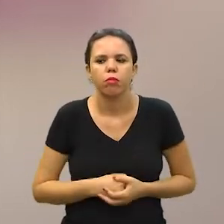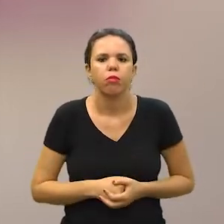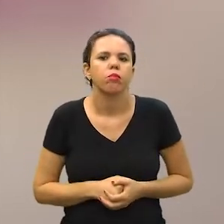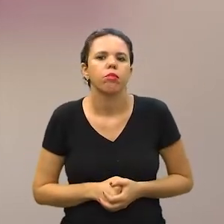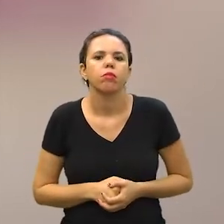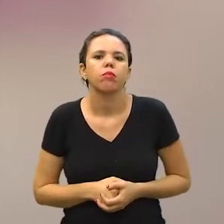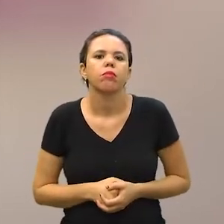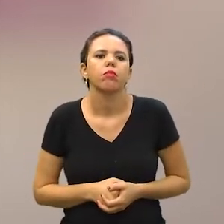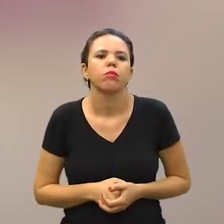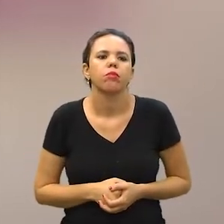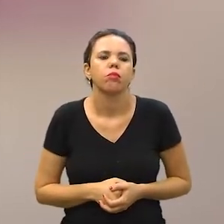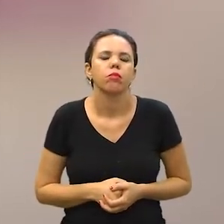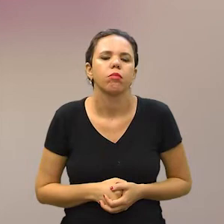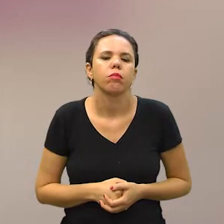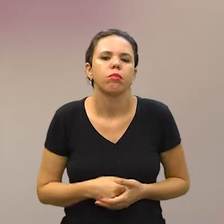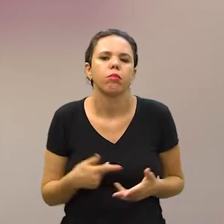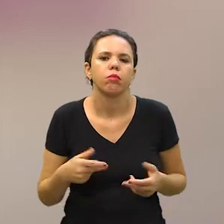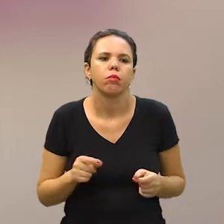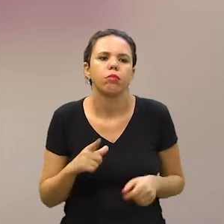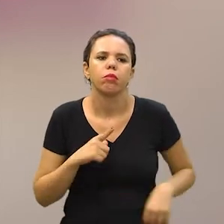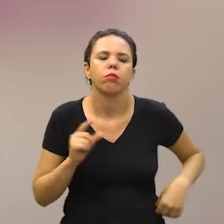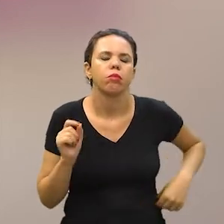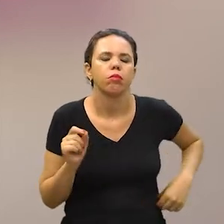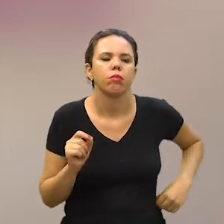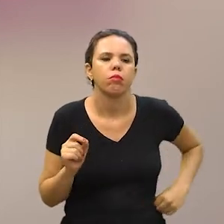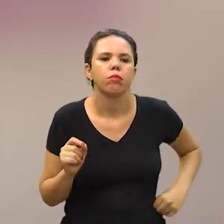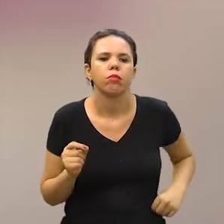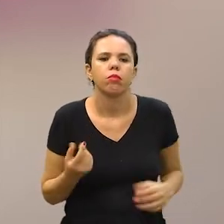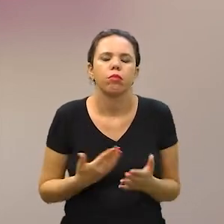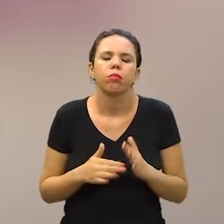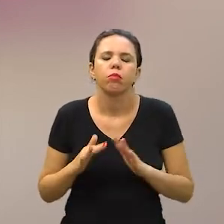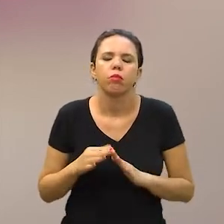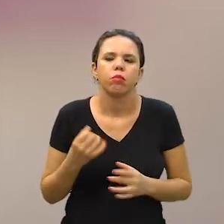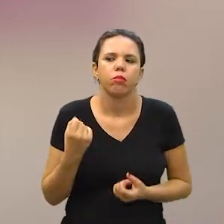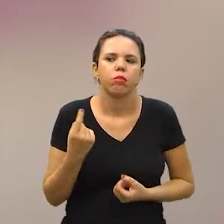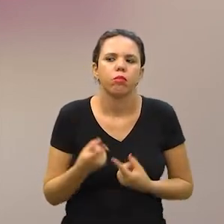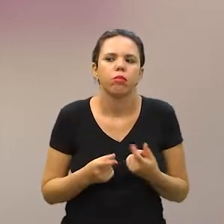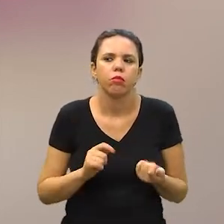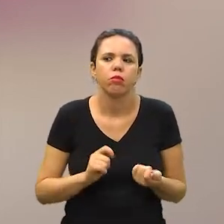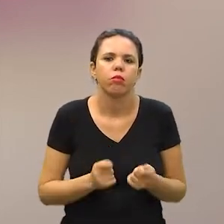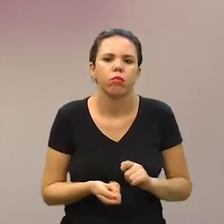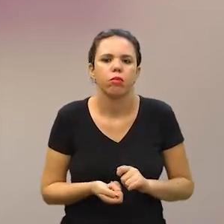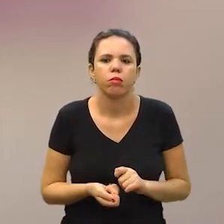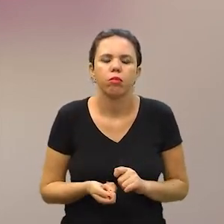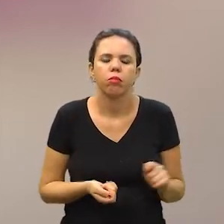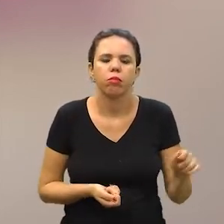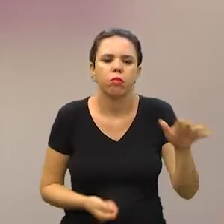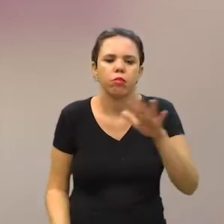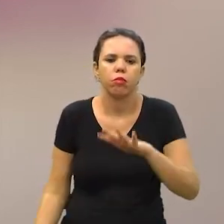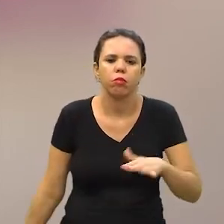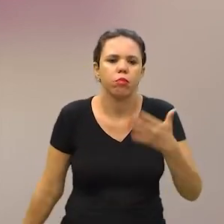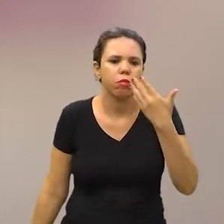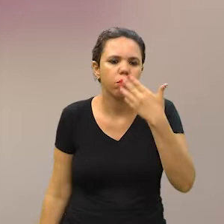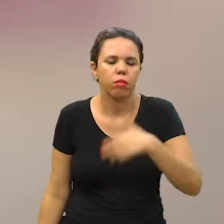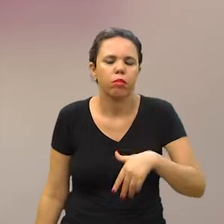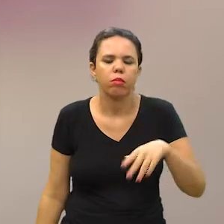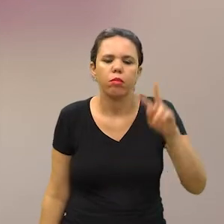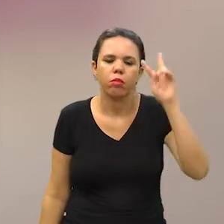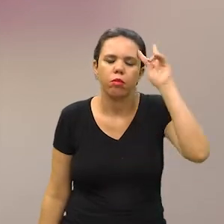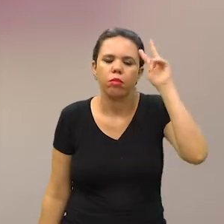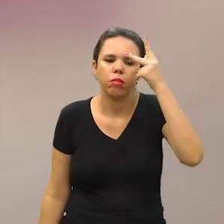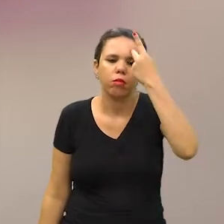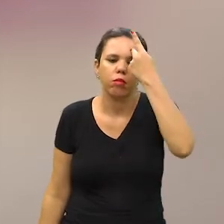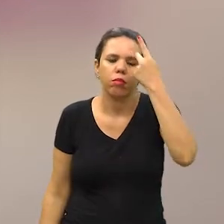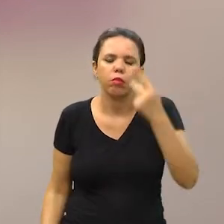né? Outras coisas que a gente pode ter, que algumas escolas podem fazer de adaptação, no geral, a criança com